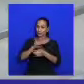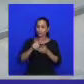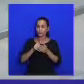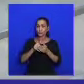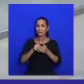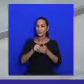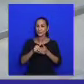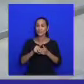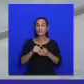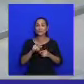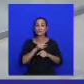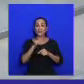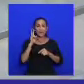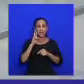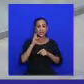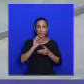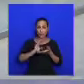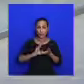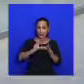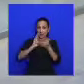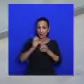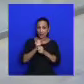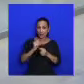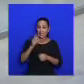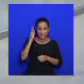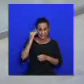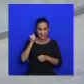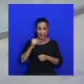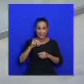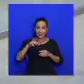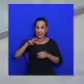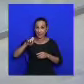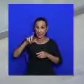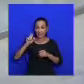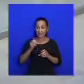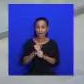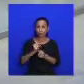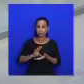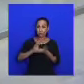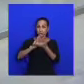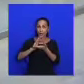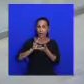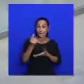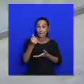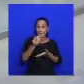acumulou. Falando em prêmio acumulado, gente, sabe que a Mega Sena tá acumulada, né? Tem prêmio estimado em